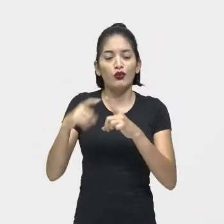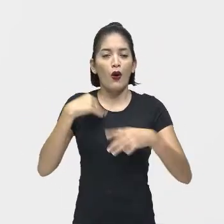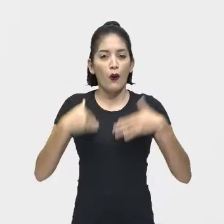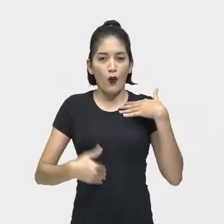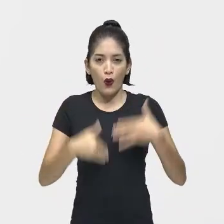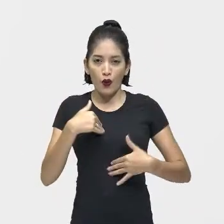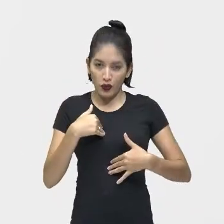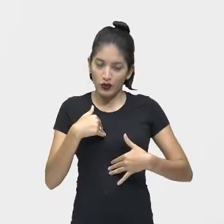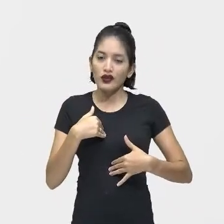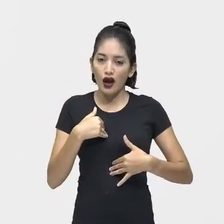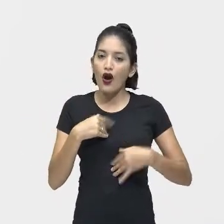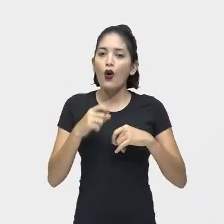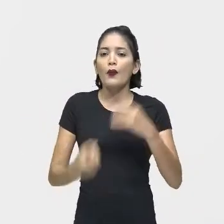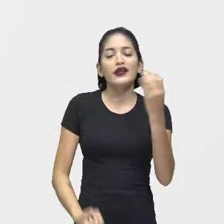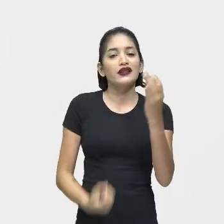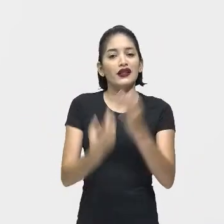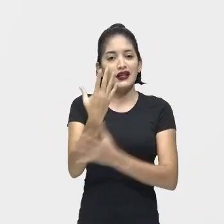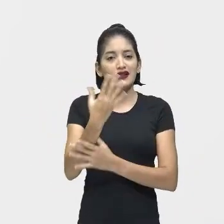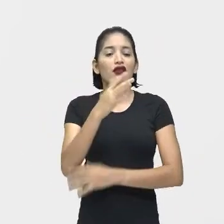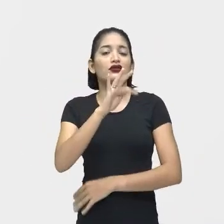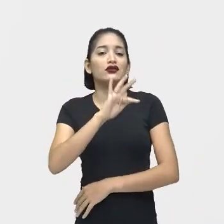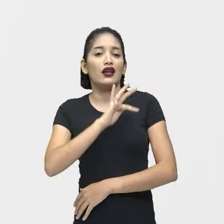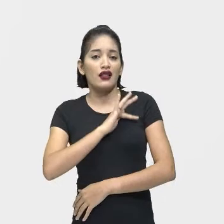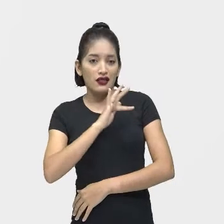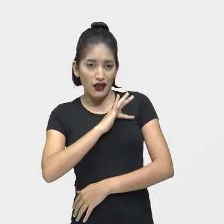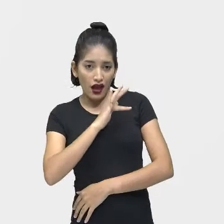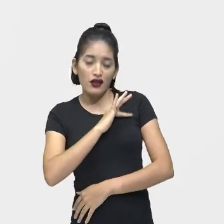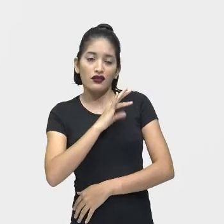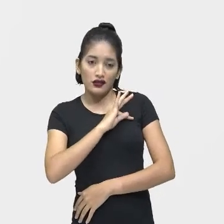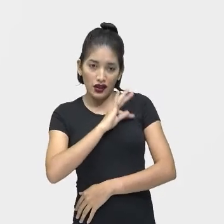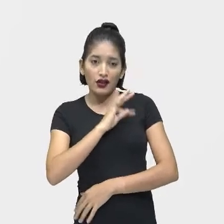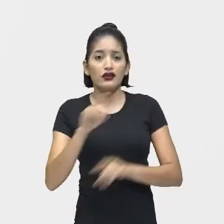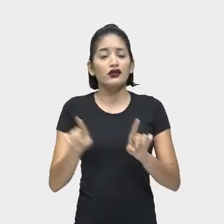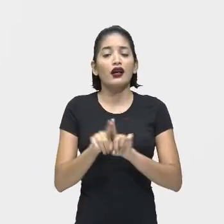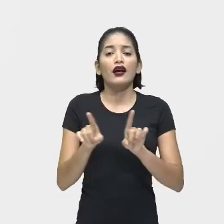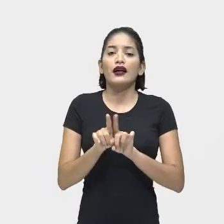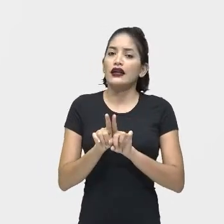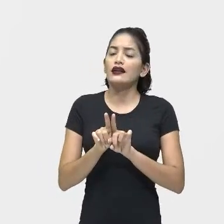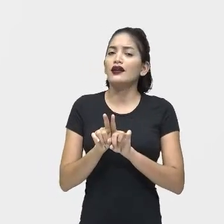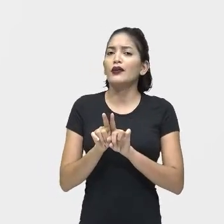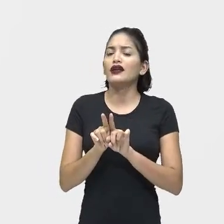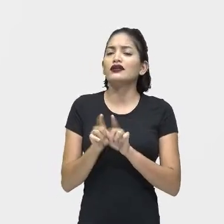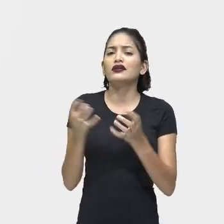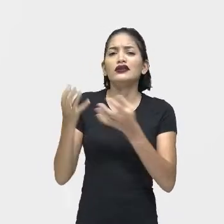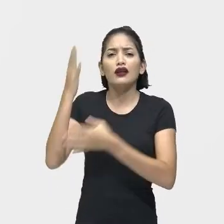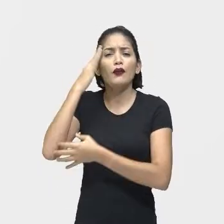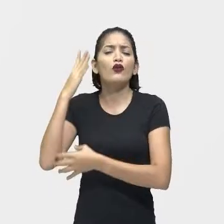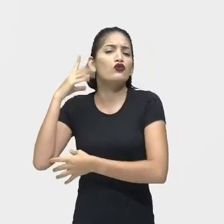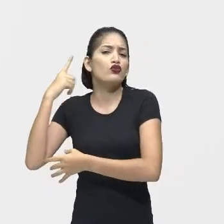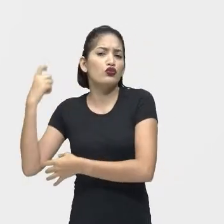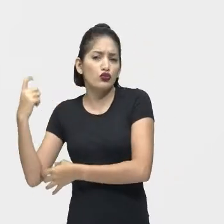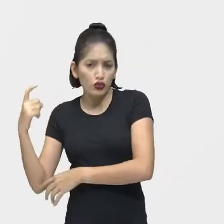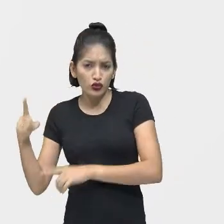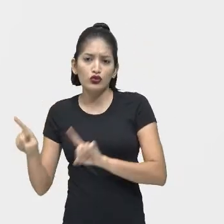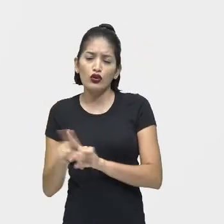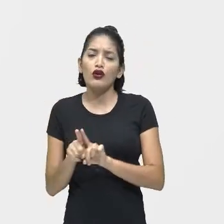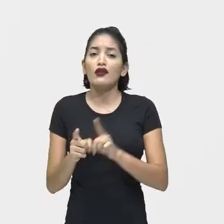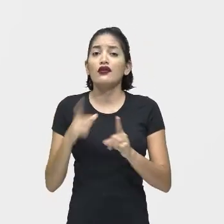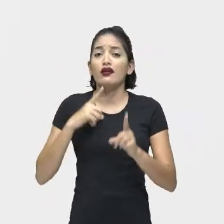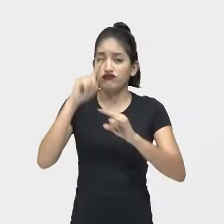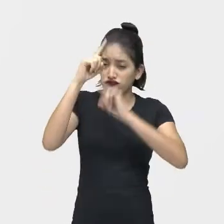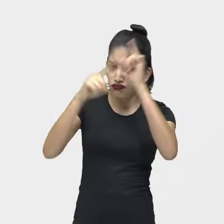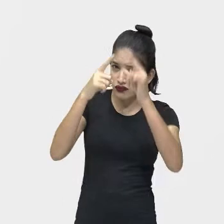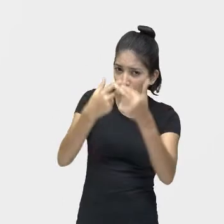corporal através de suas composições técnicas, né? Exploração de timbres e procedimentos